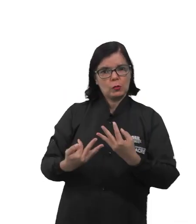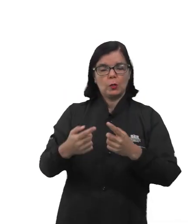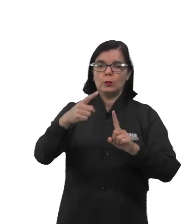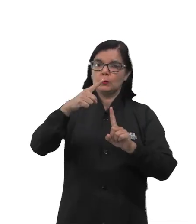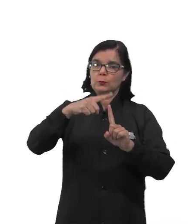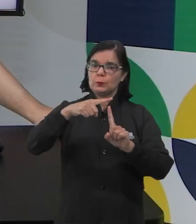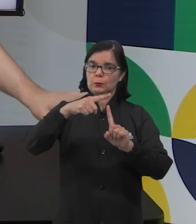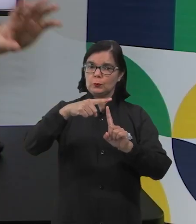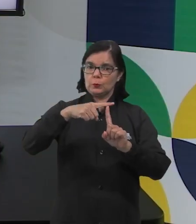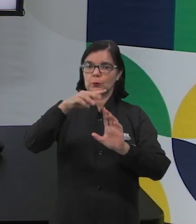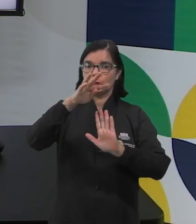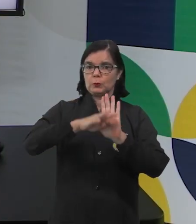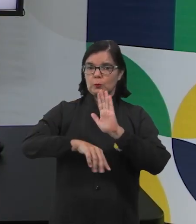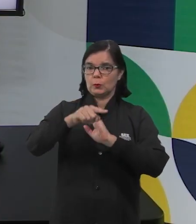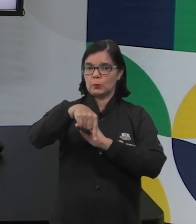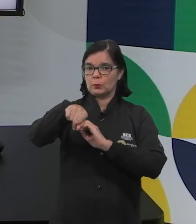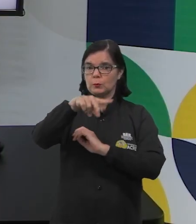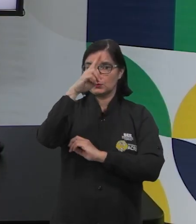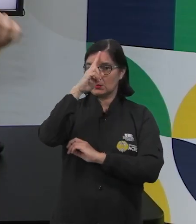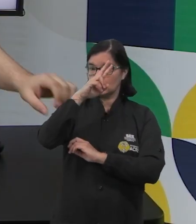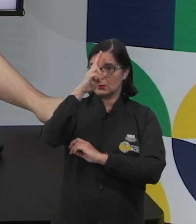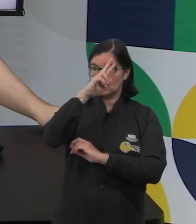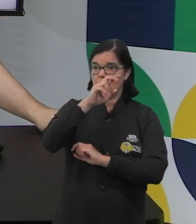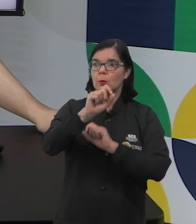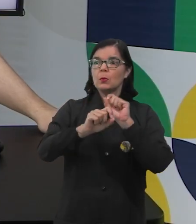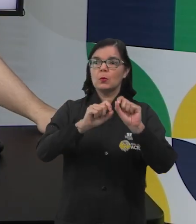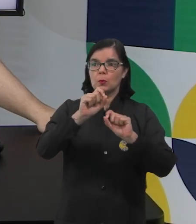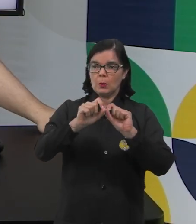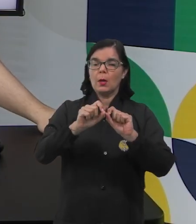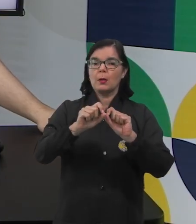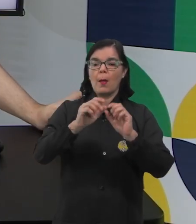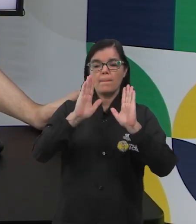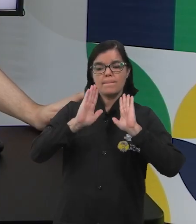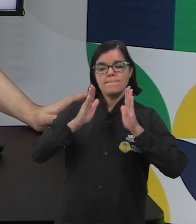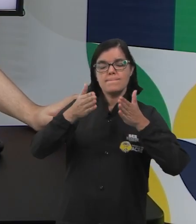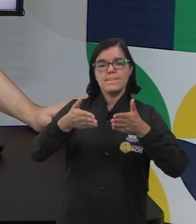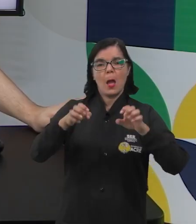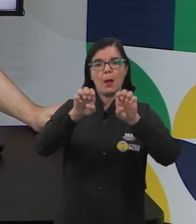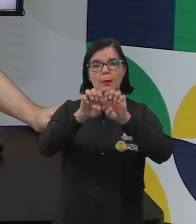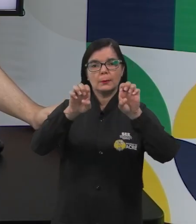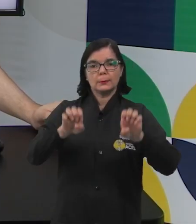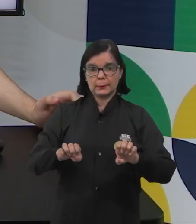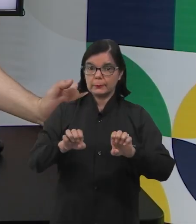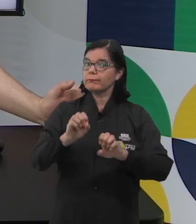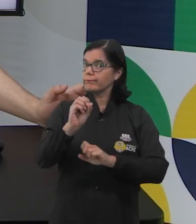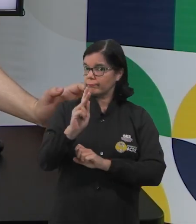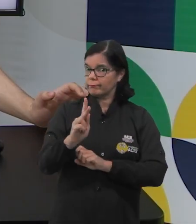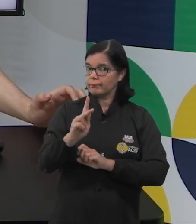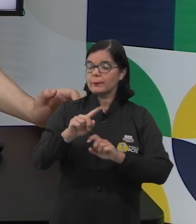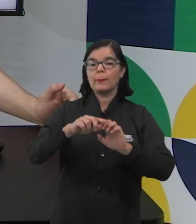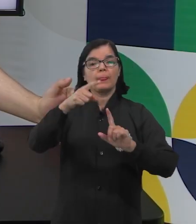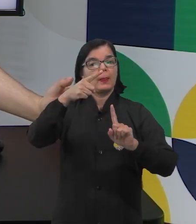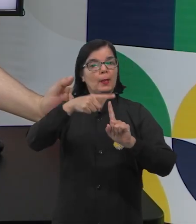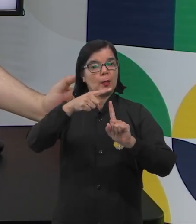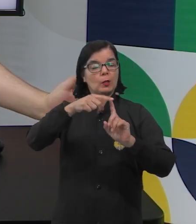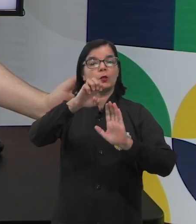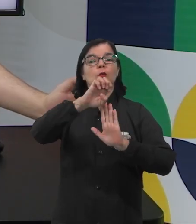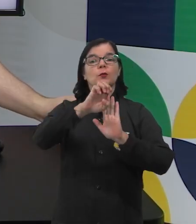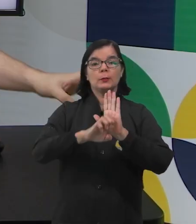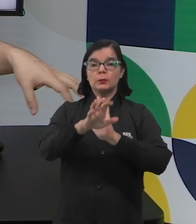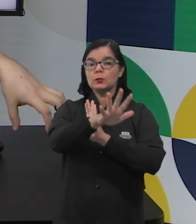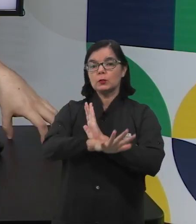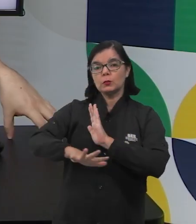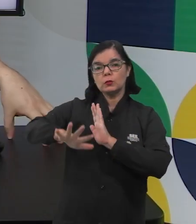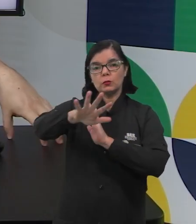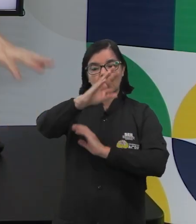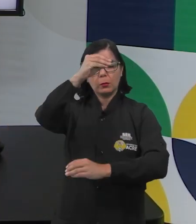tipologia, pessoal, eu quero que vocês lembrem que ela vai ser muito atrelada à estrutura, correto? A tipologia, elas são características gerais